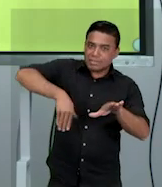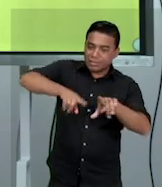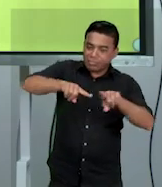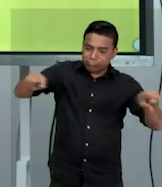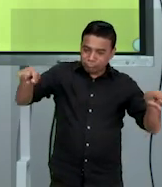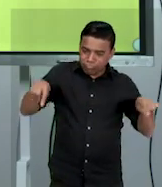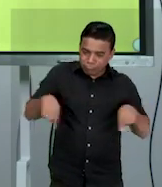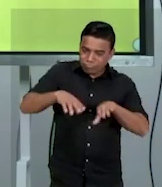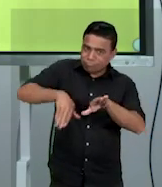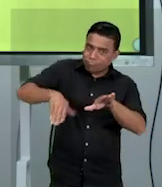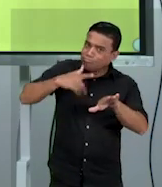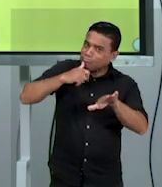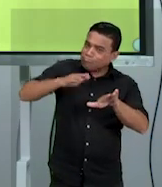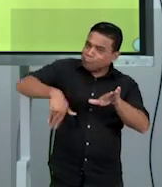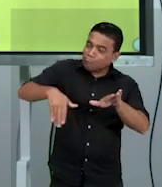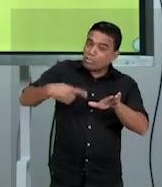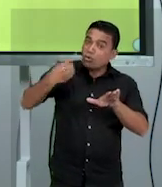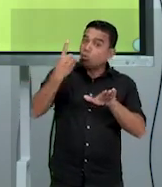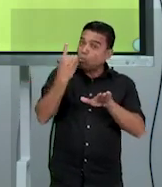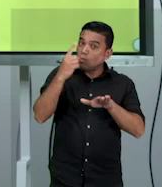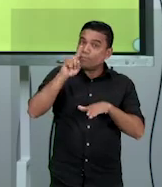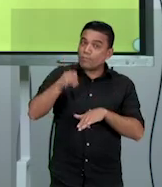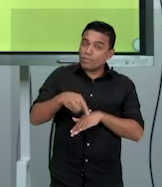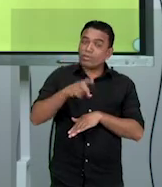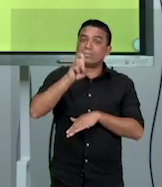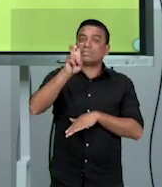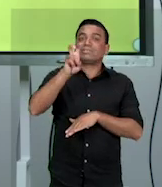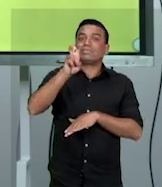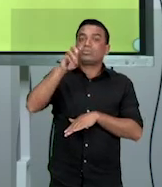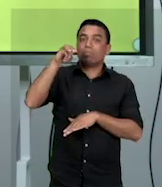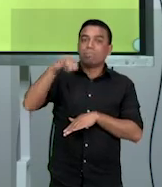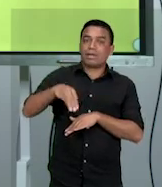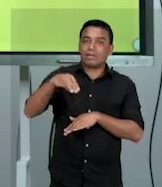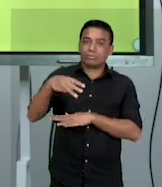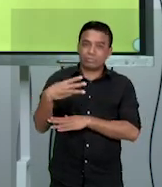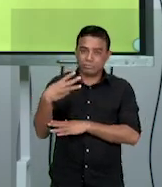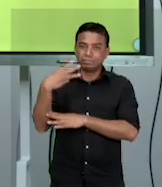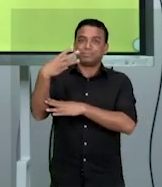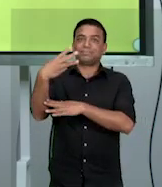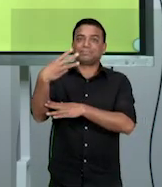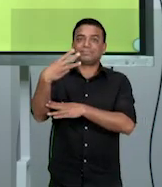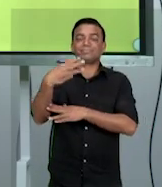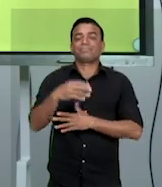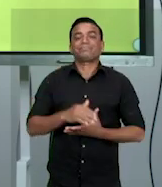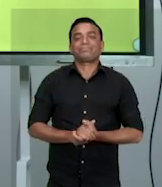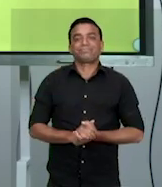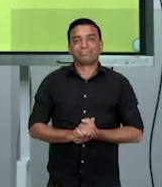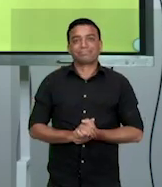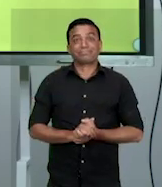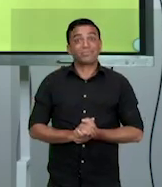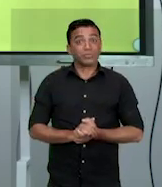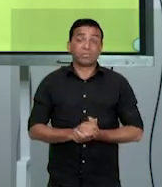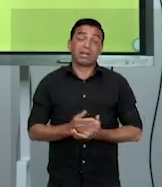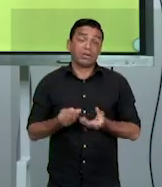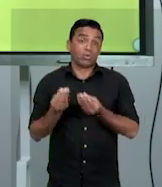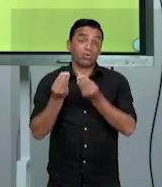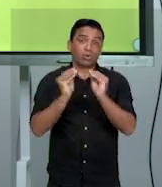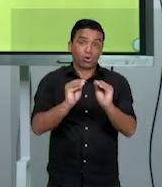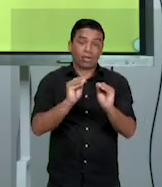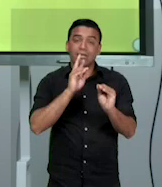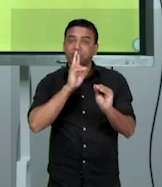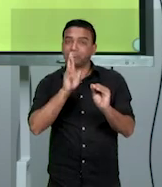ser 1,5 metros cúbicos. Para dar a